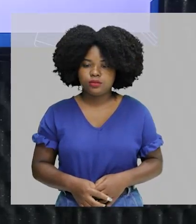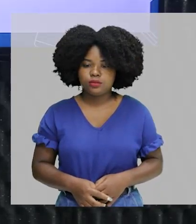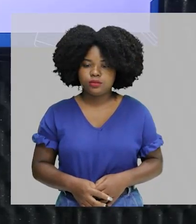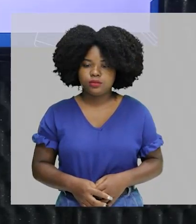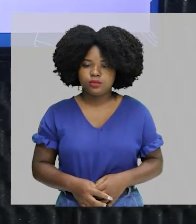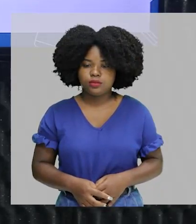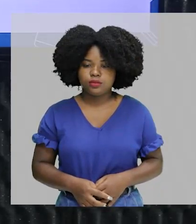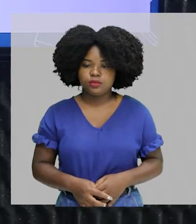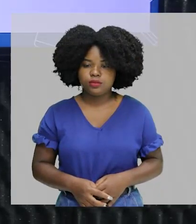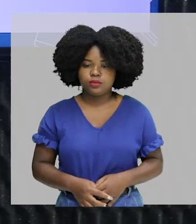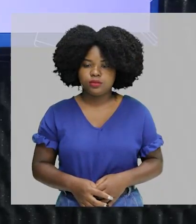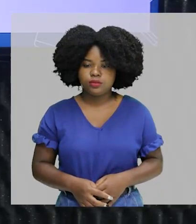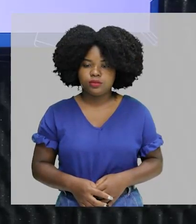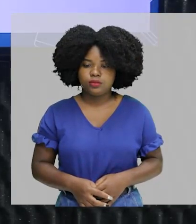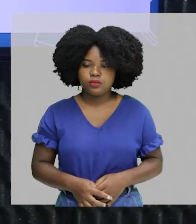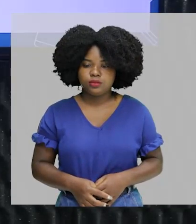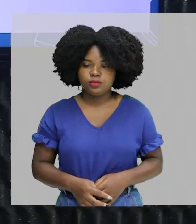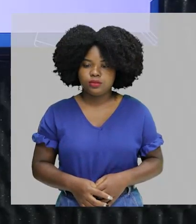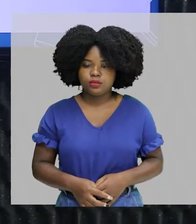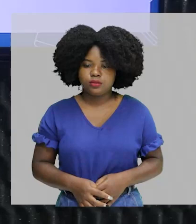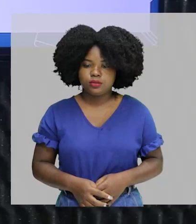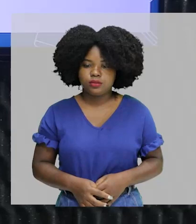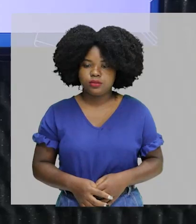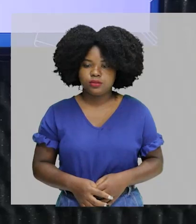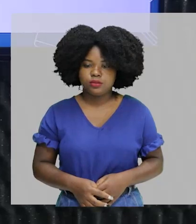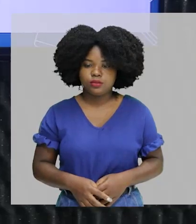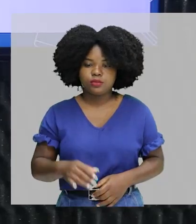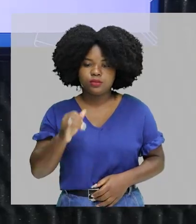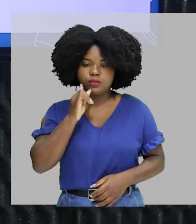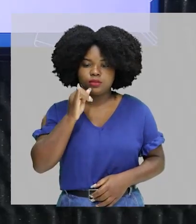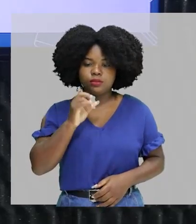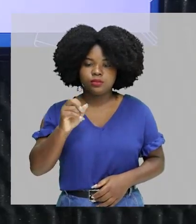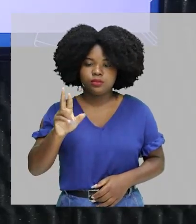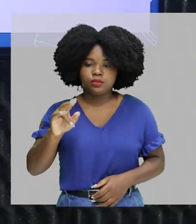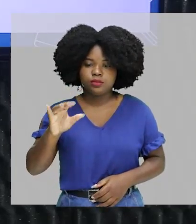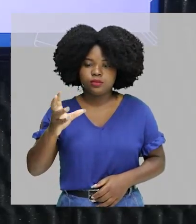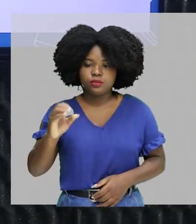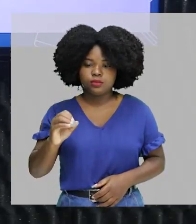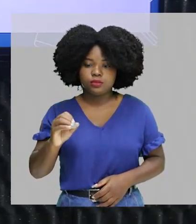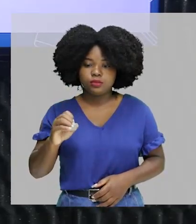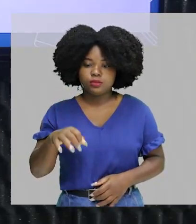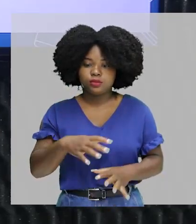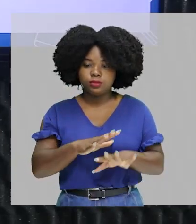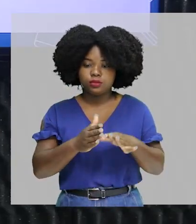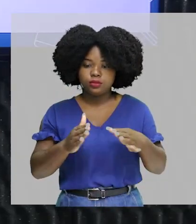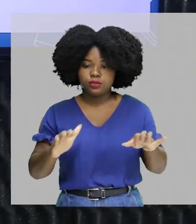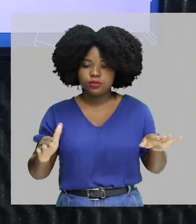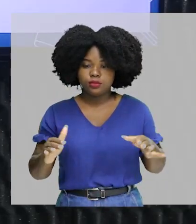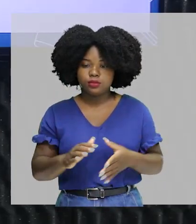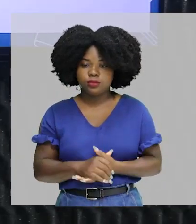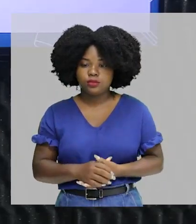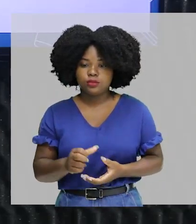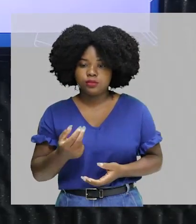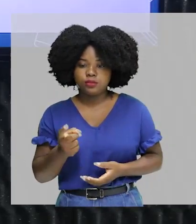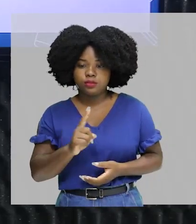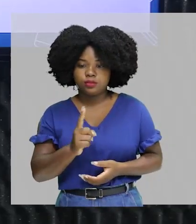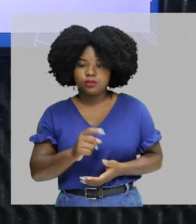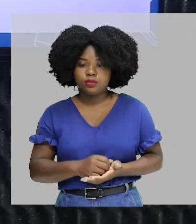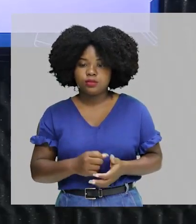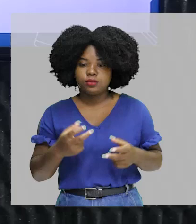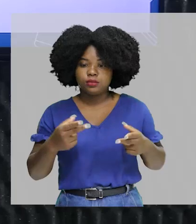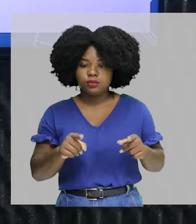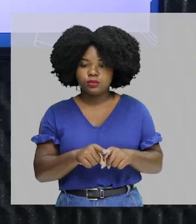placas dérmicas fusionadas. É o exemplo do ouriço do mar. Ou não fusionada, como é o caso do pepino do